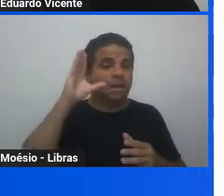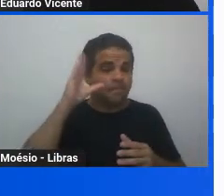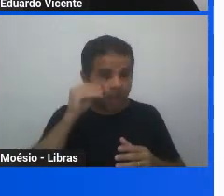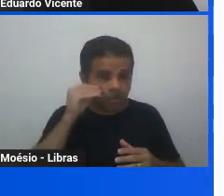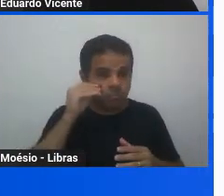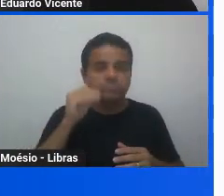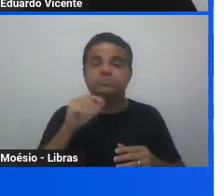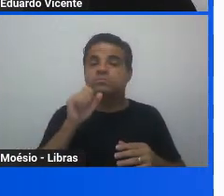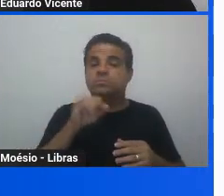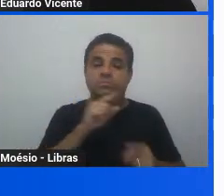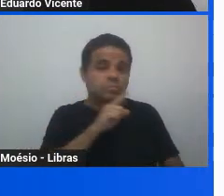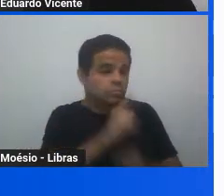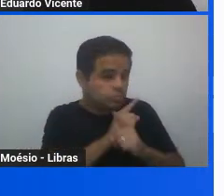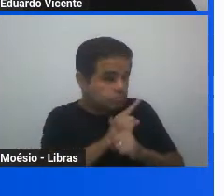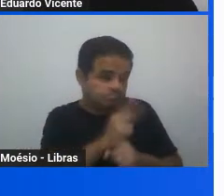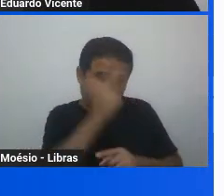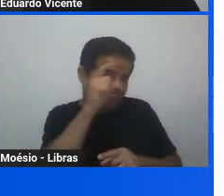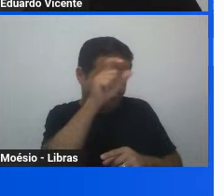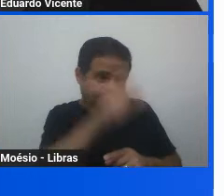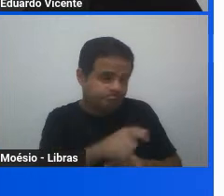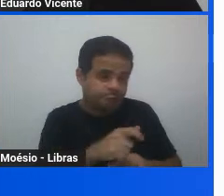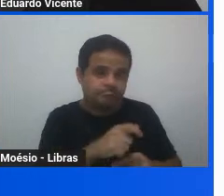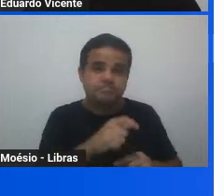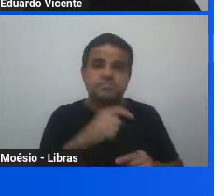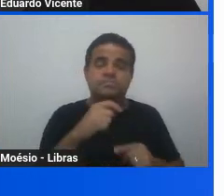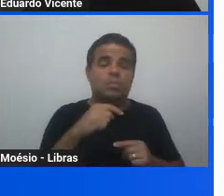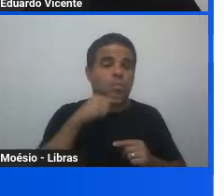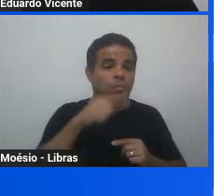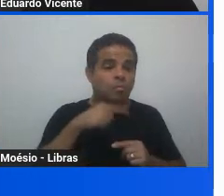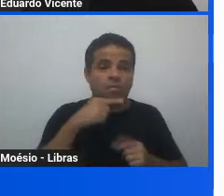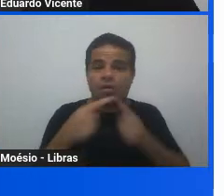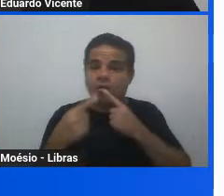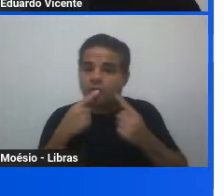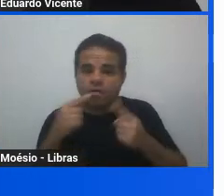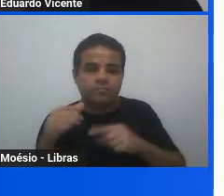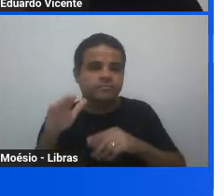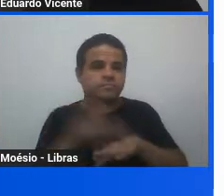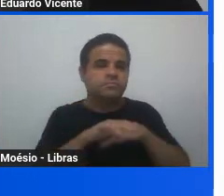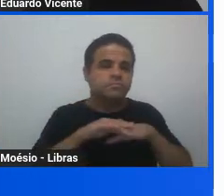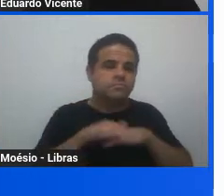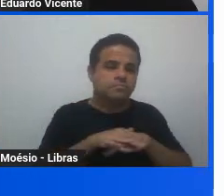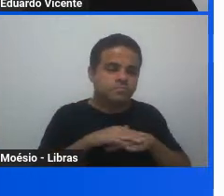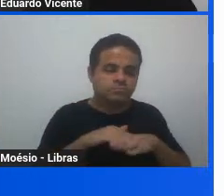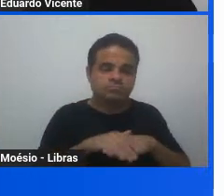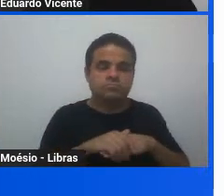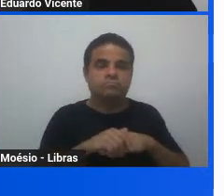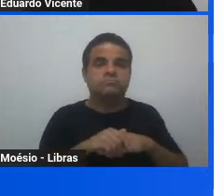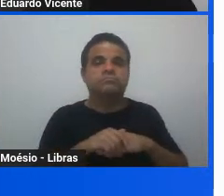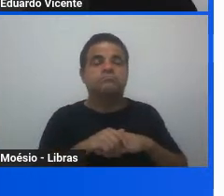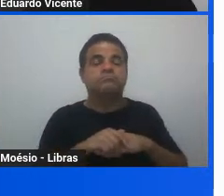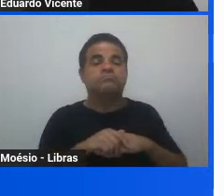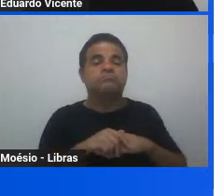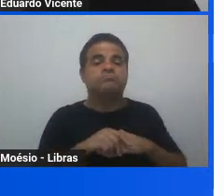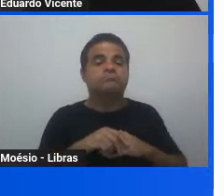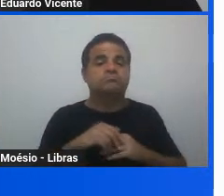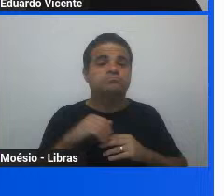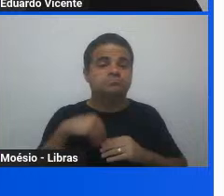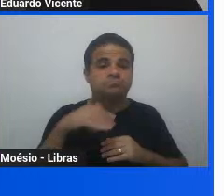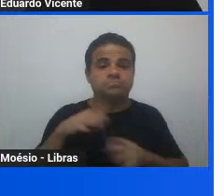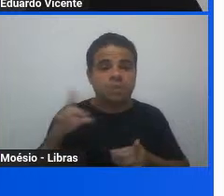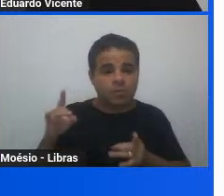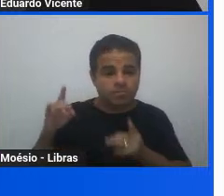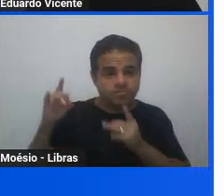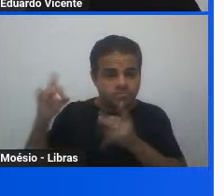Caso você encontre uma pessoa, então, inconsciente, ou estava na manobra de Heimlich e vou